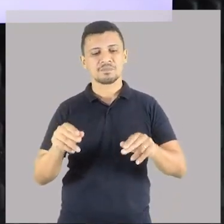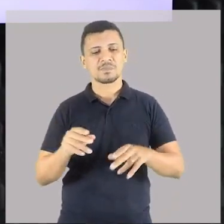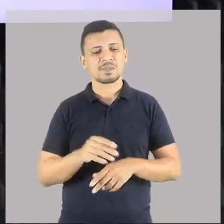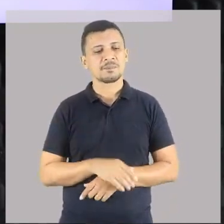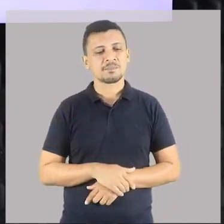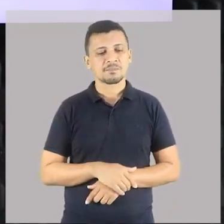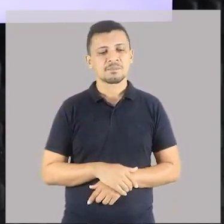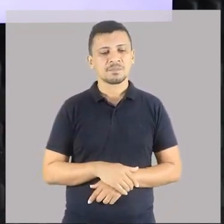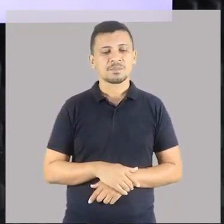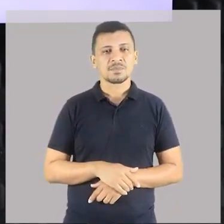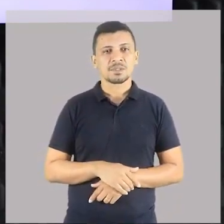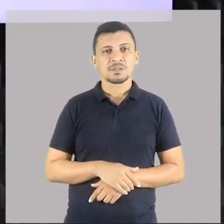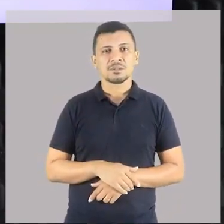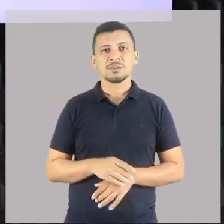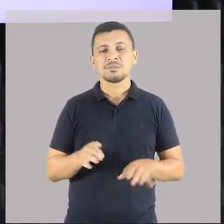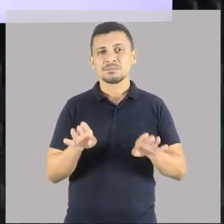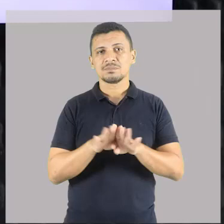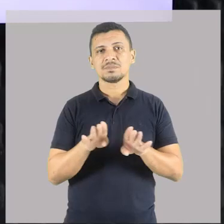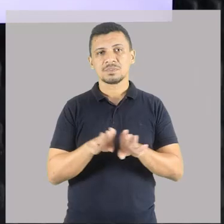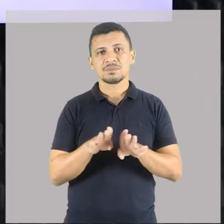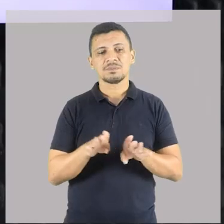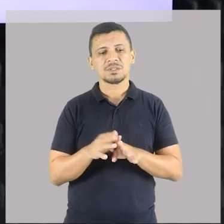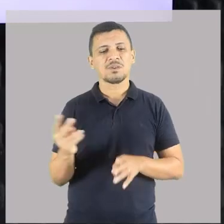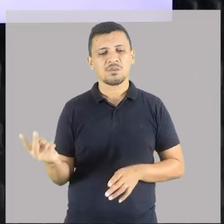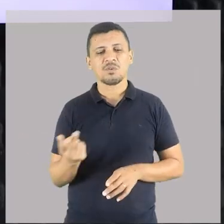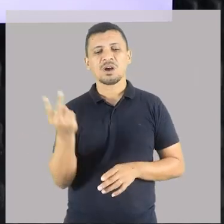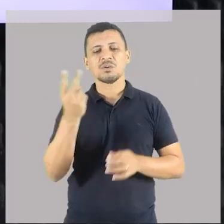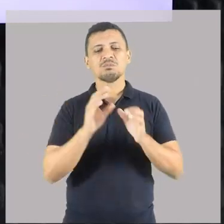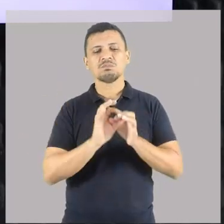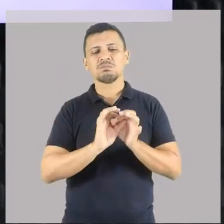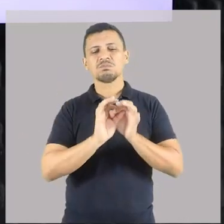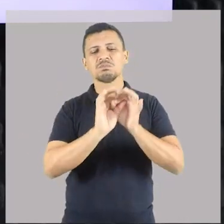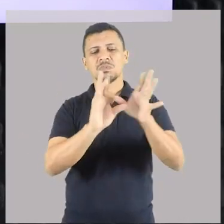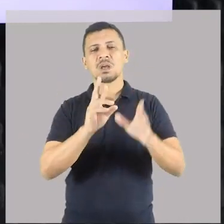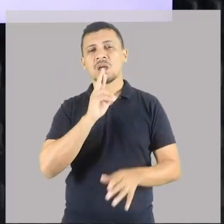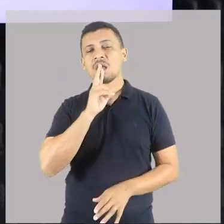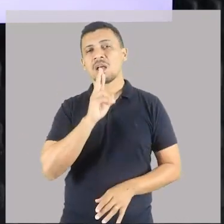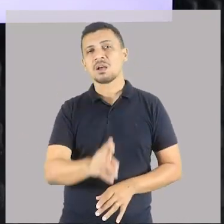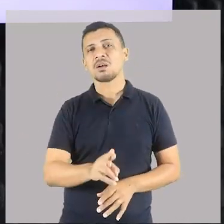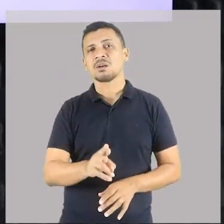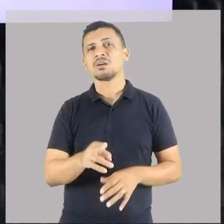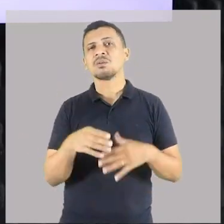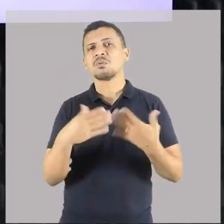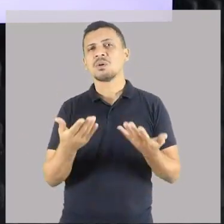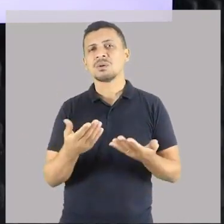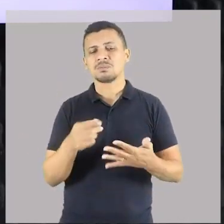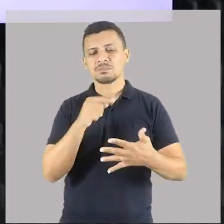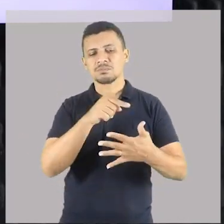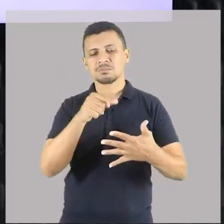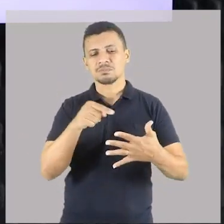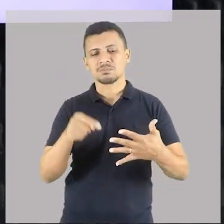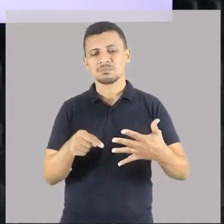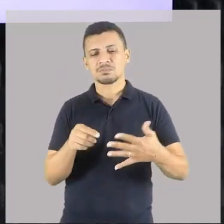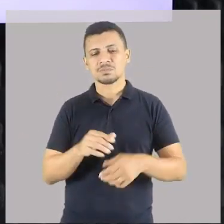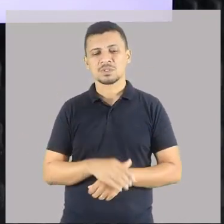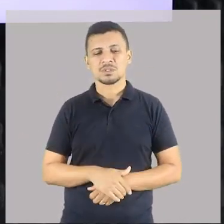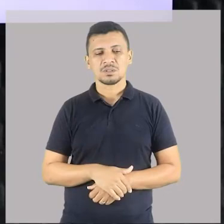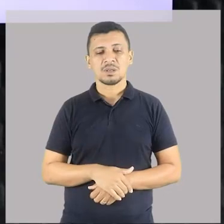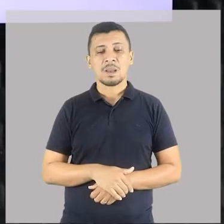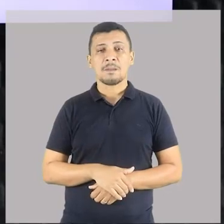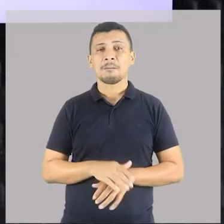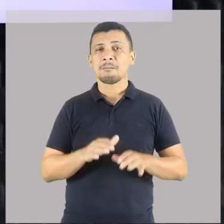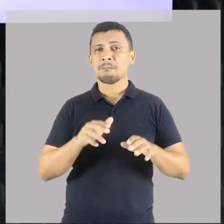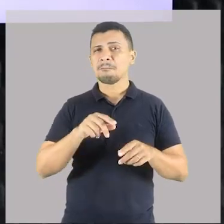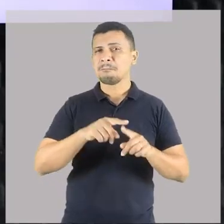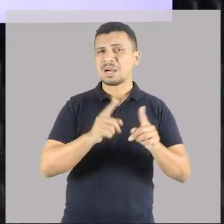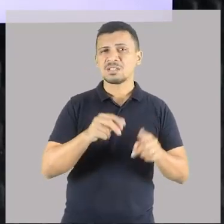ainda que, nesse caso aí também, valor concessivo. Qual seria a relação estabelecida, tá? Mas nunca deixou de